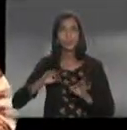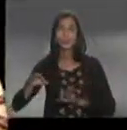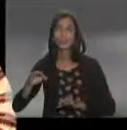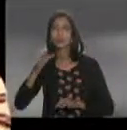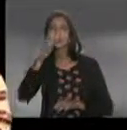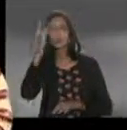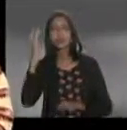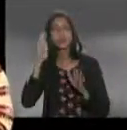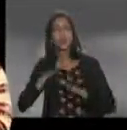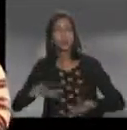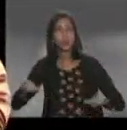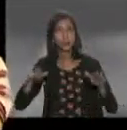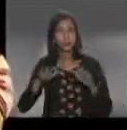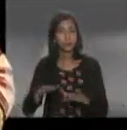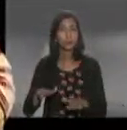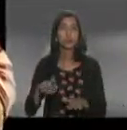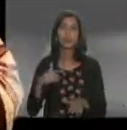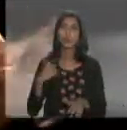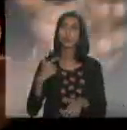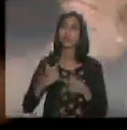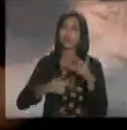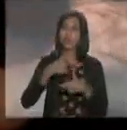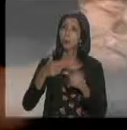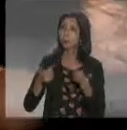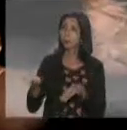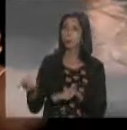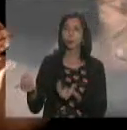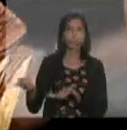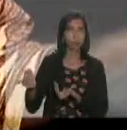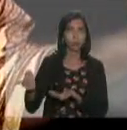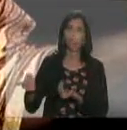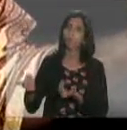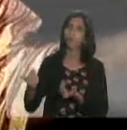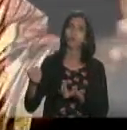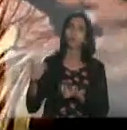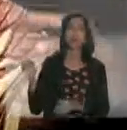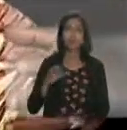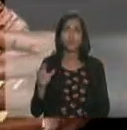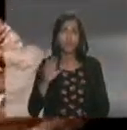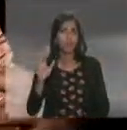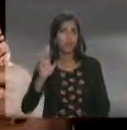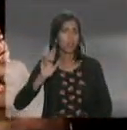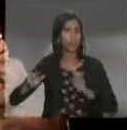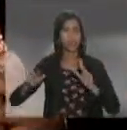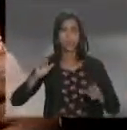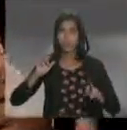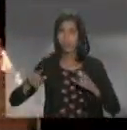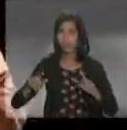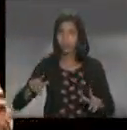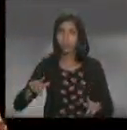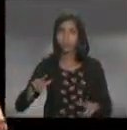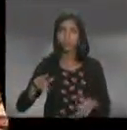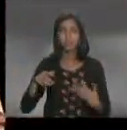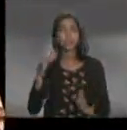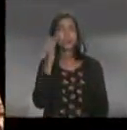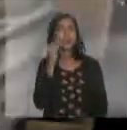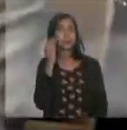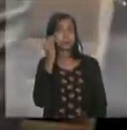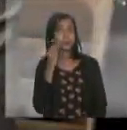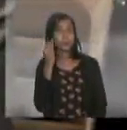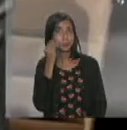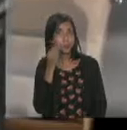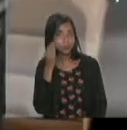Solidária. Então eu trabalhei com muitos jovens de favelas diferentes. Ou seja, essas experiências